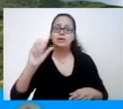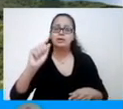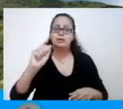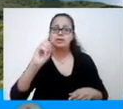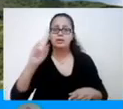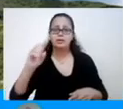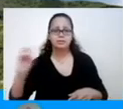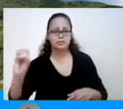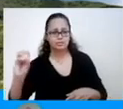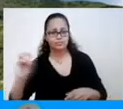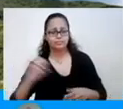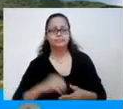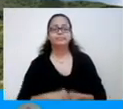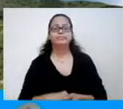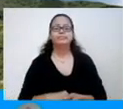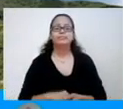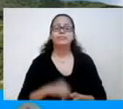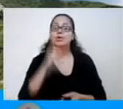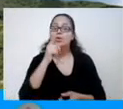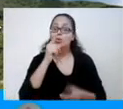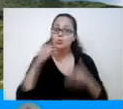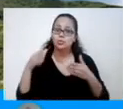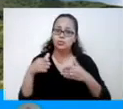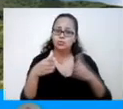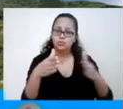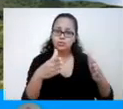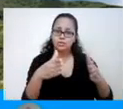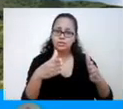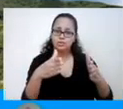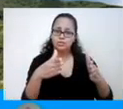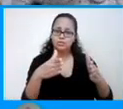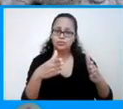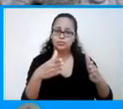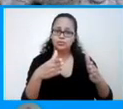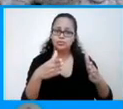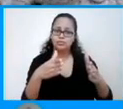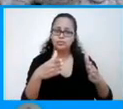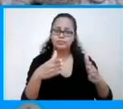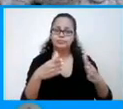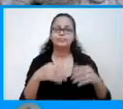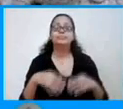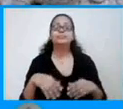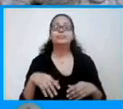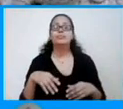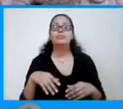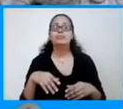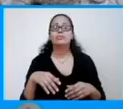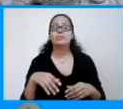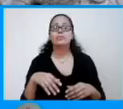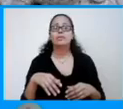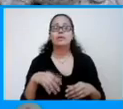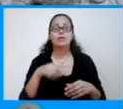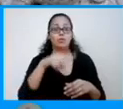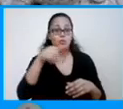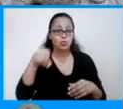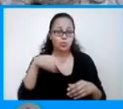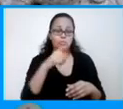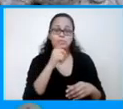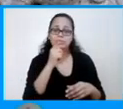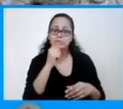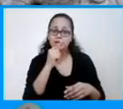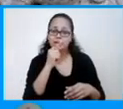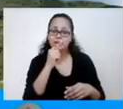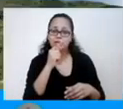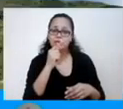margens de rios e margens. As margens dos rios, na verdade, e lagos, em razão da água